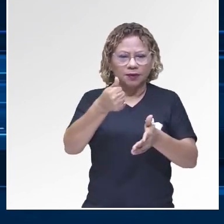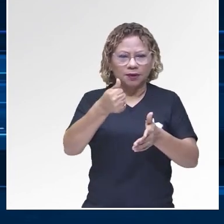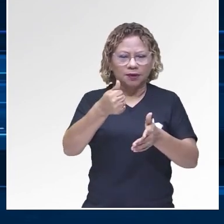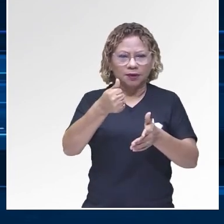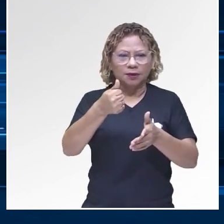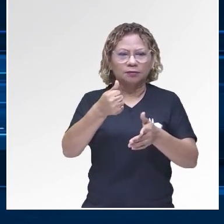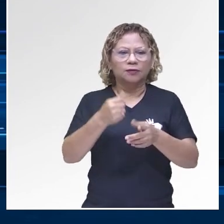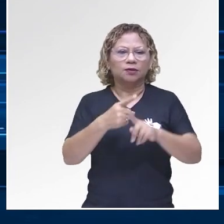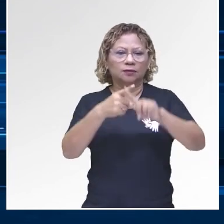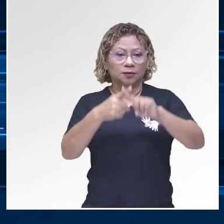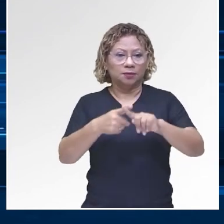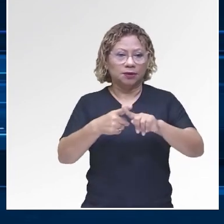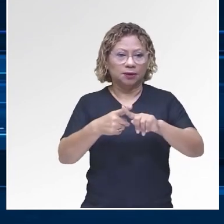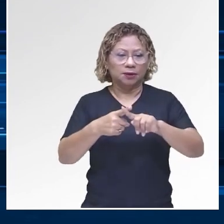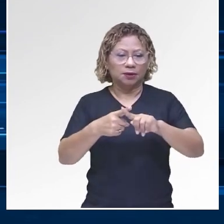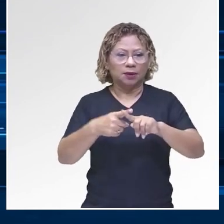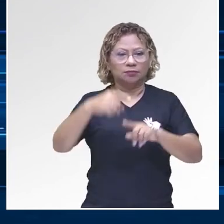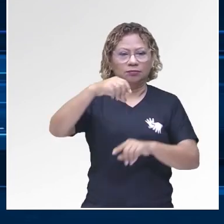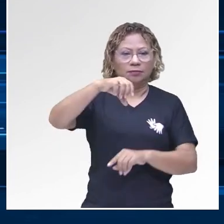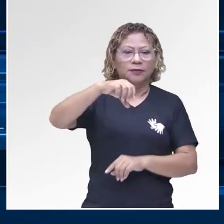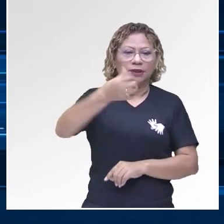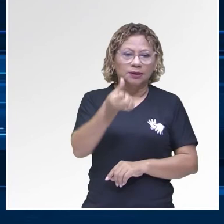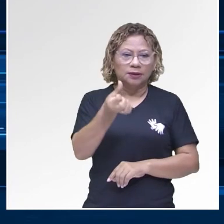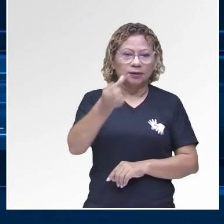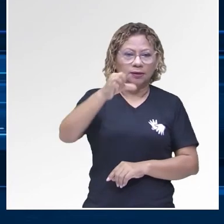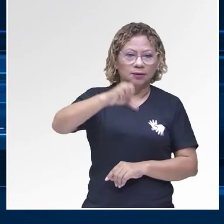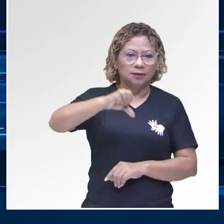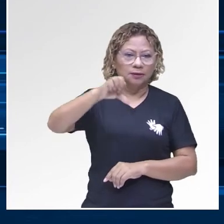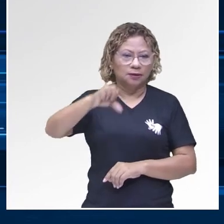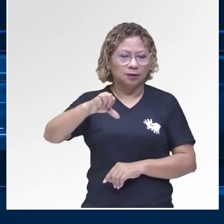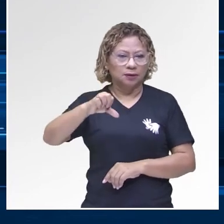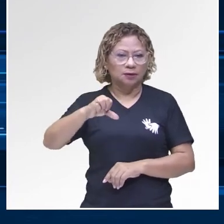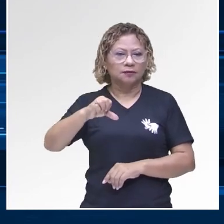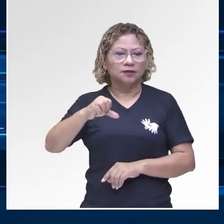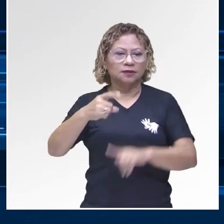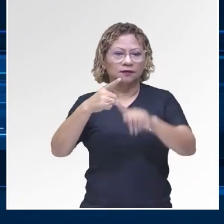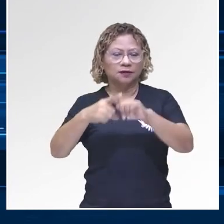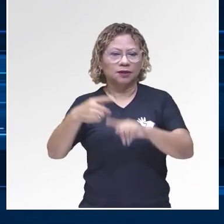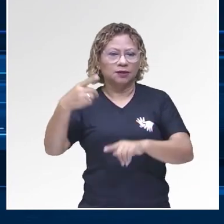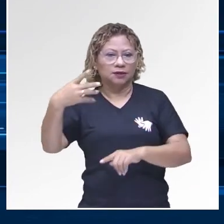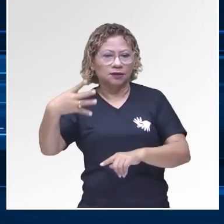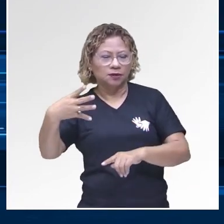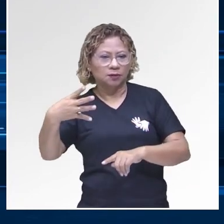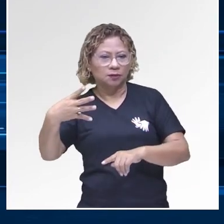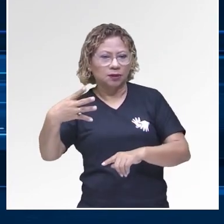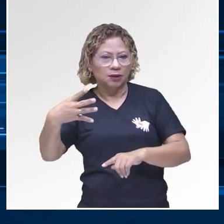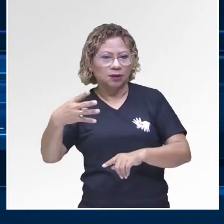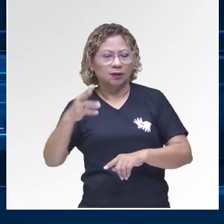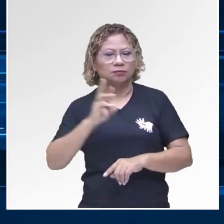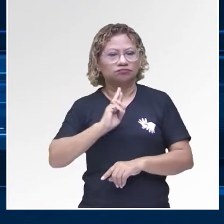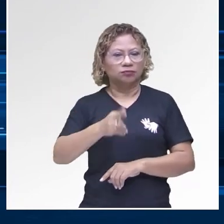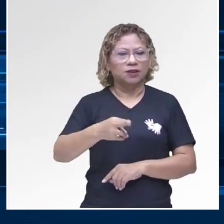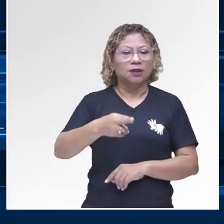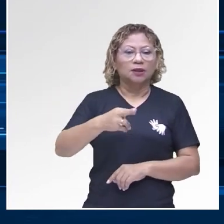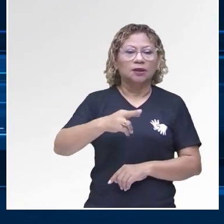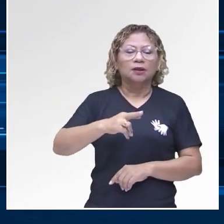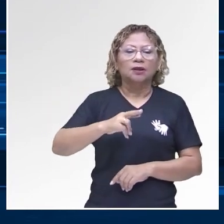a multiplicação, resolvemos a adição. Logo, A índice 700 vai ser igual a